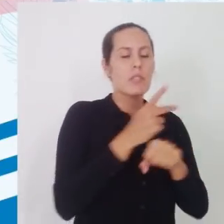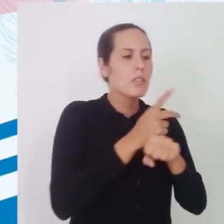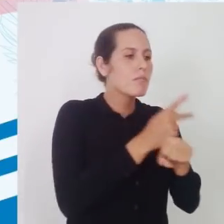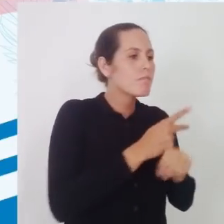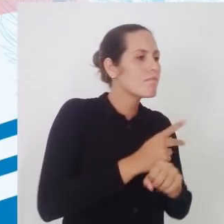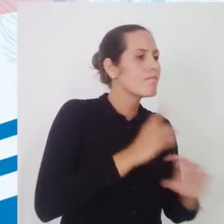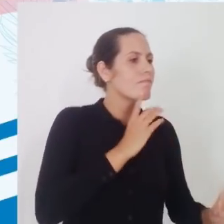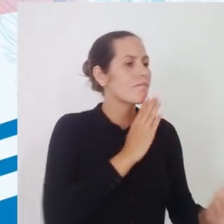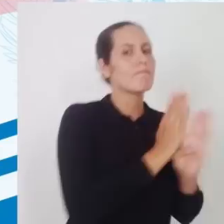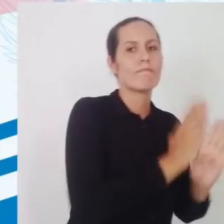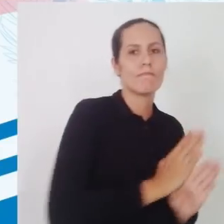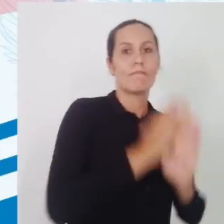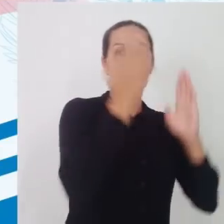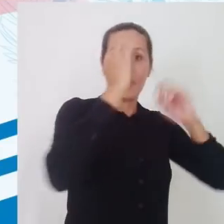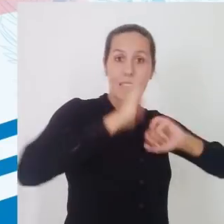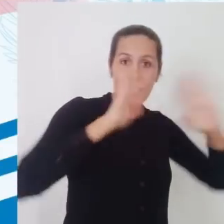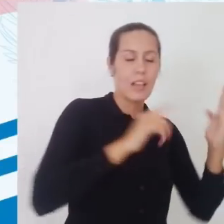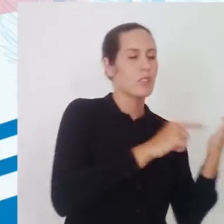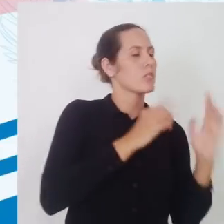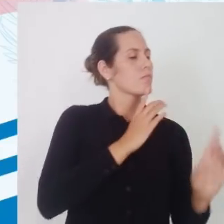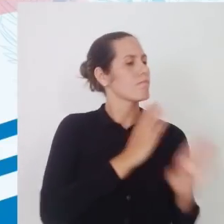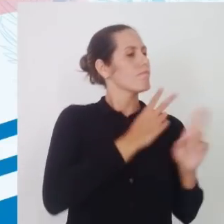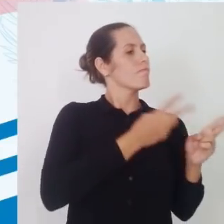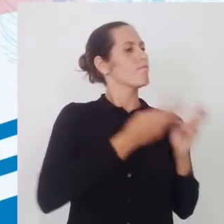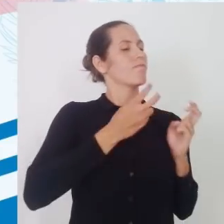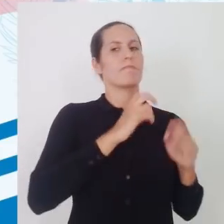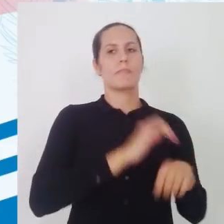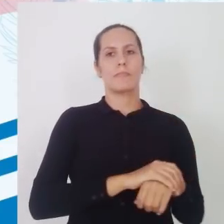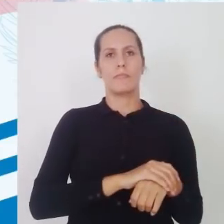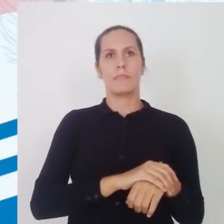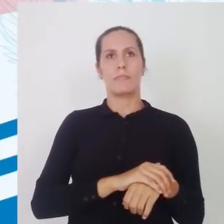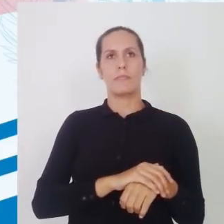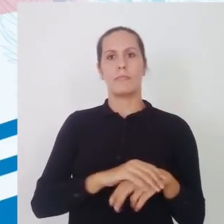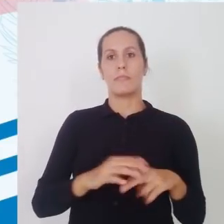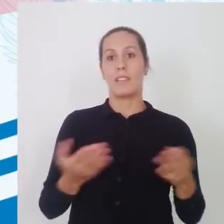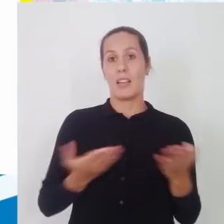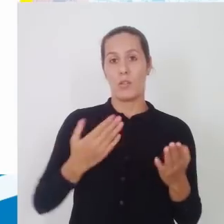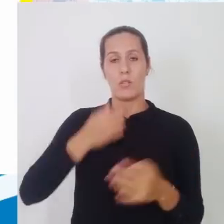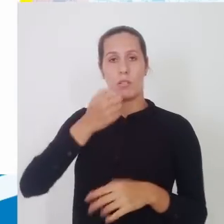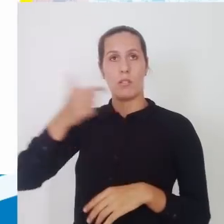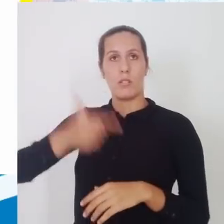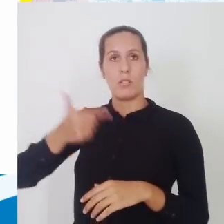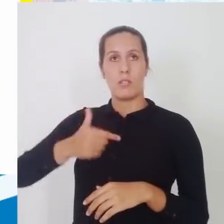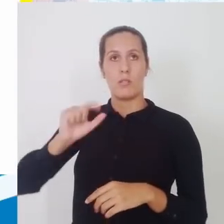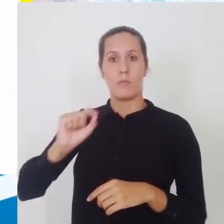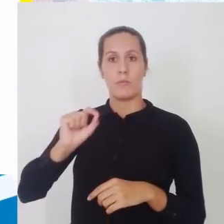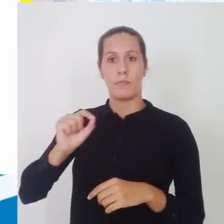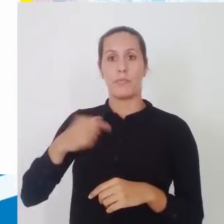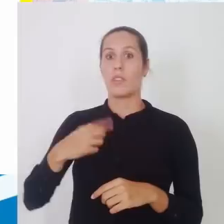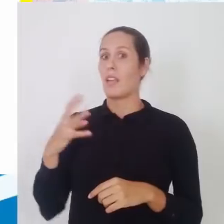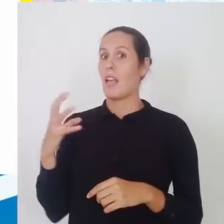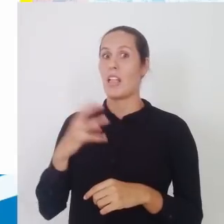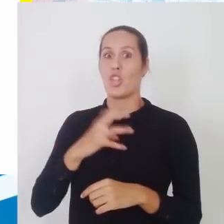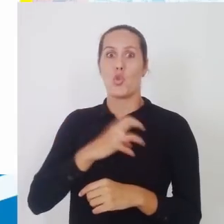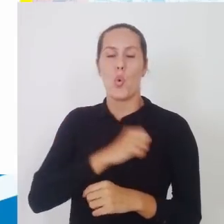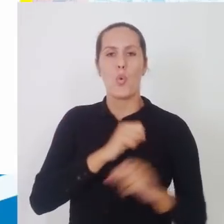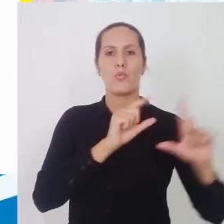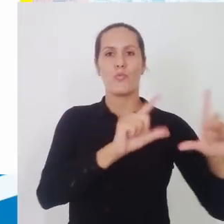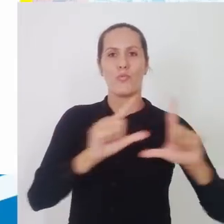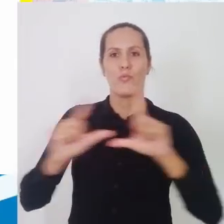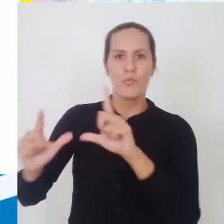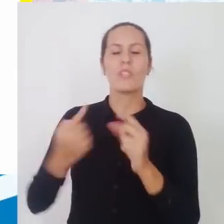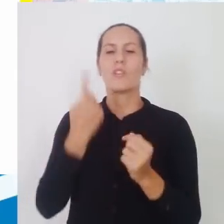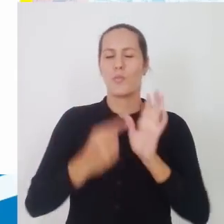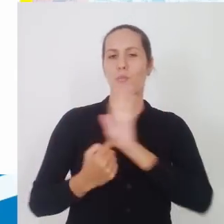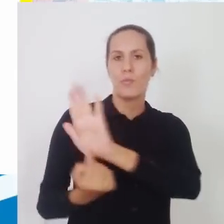elas existem e elas vão estar lá explicitamente, claramente, para você ver. Agora a gente vai passar para uma segunda questão,